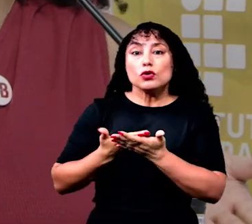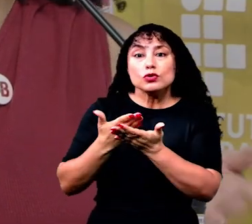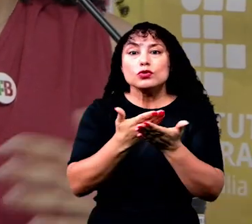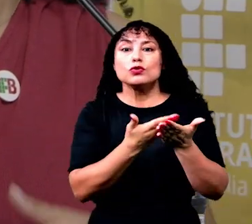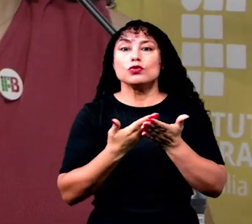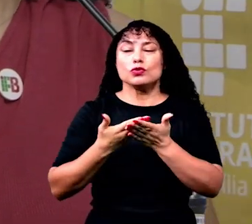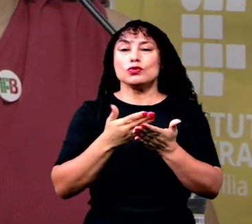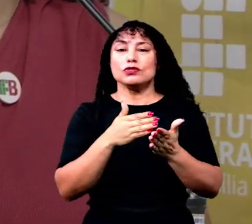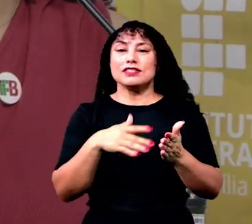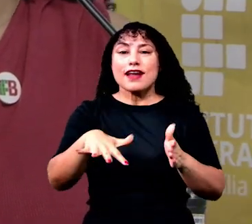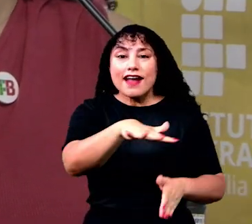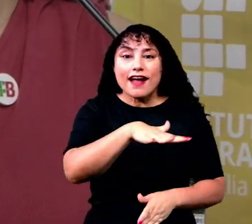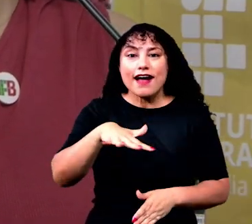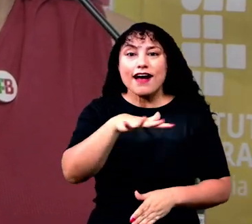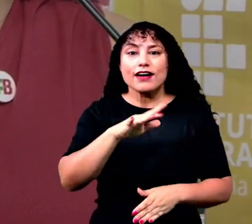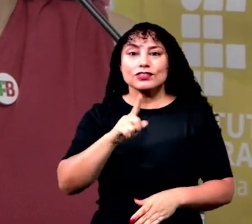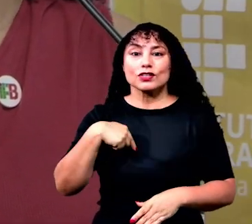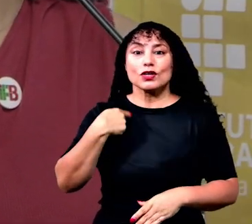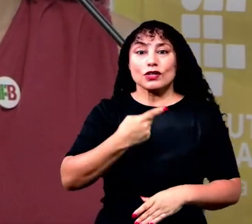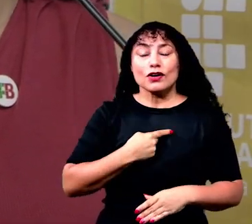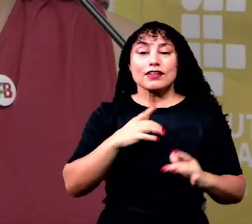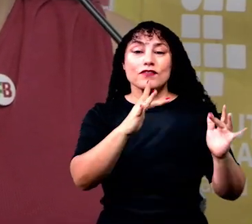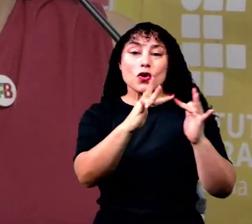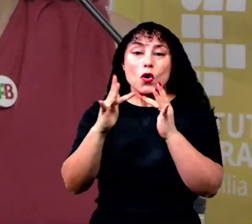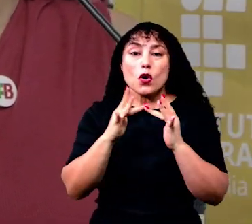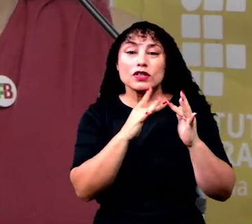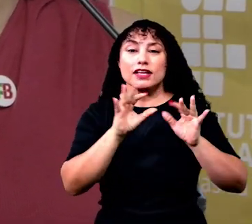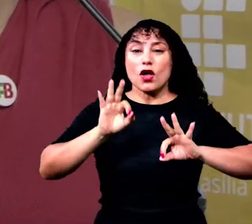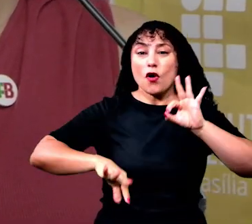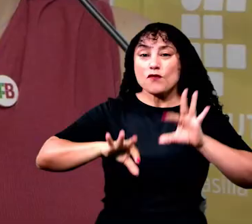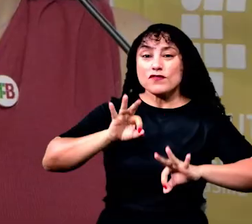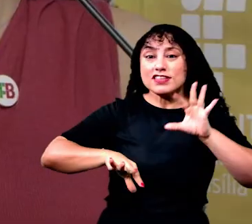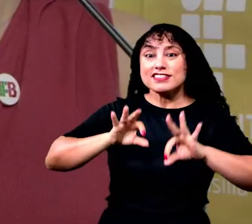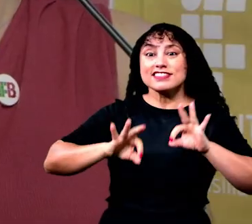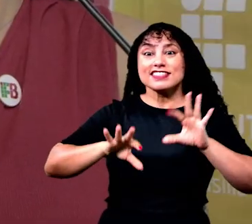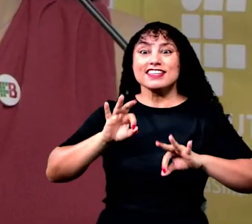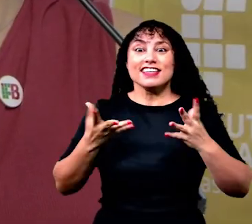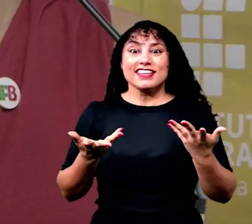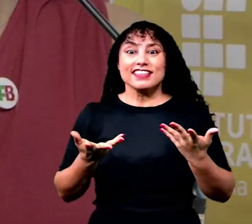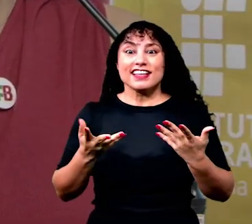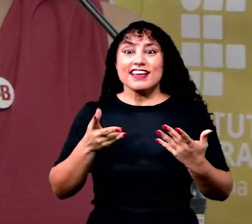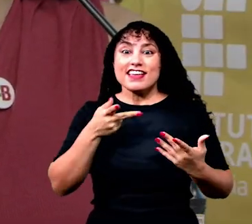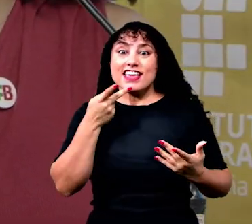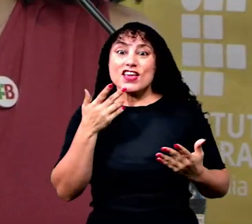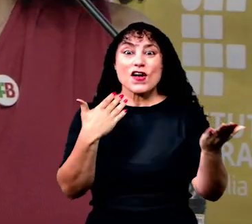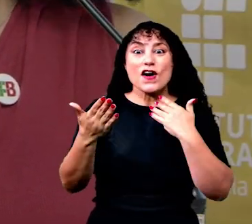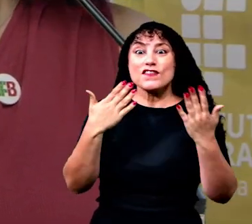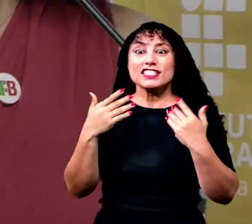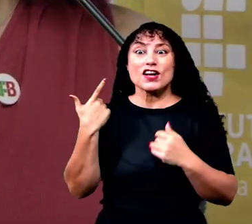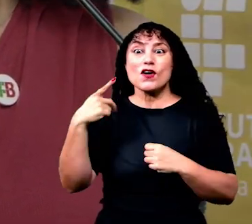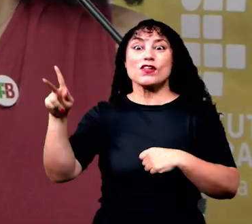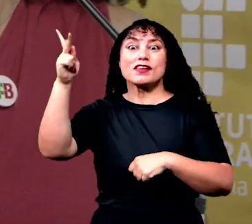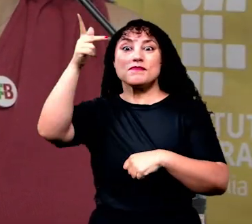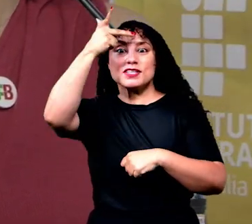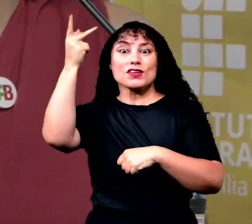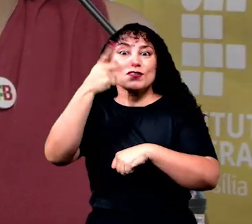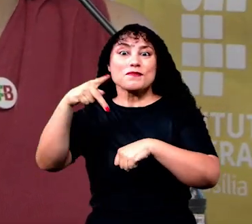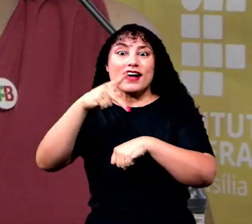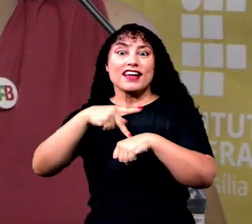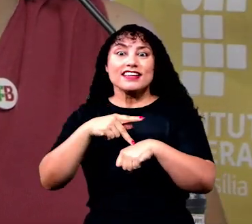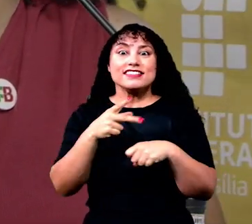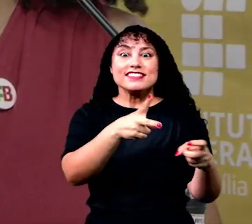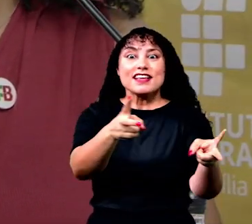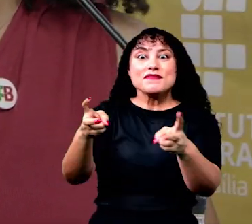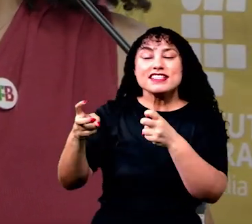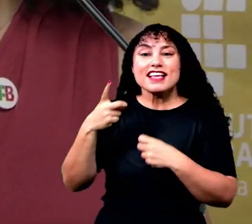né? E que a gente teve contato que tinha oficina em falar com um estrangeiro, é super interessante. Você pode perceber